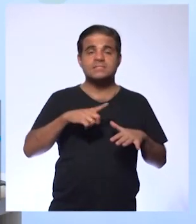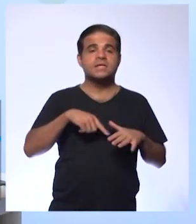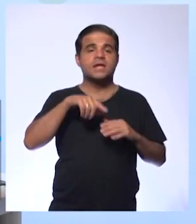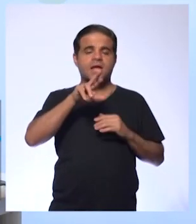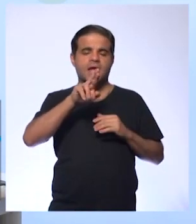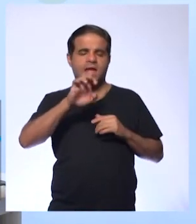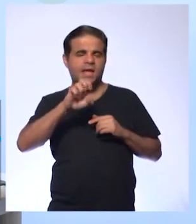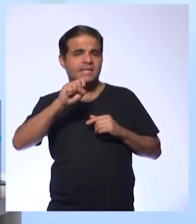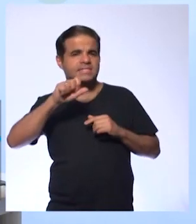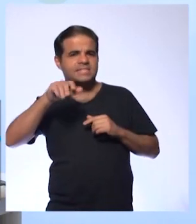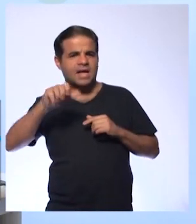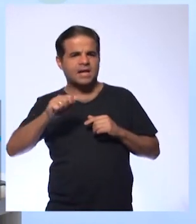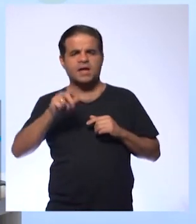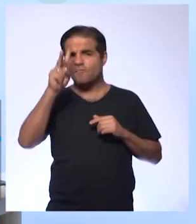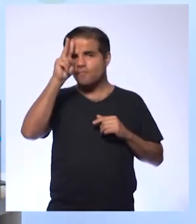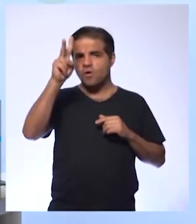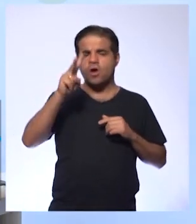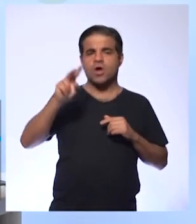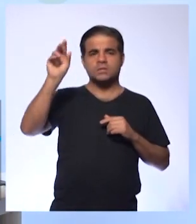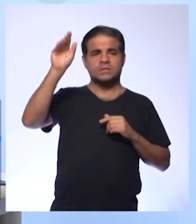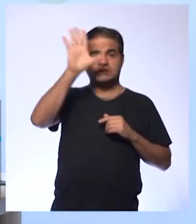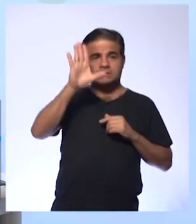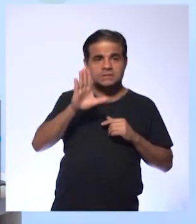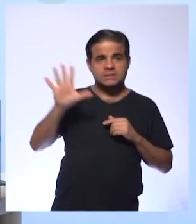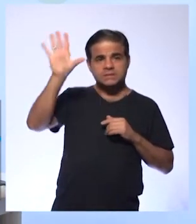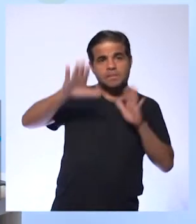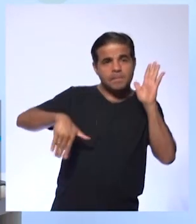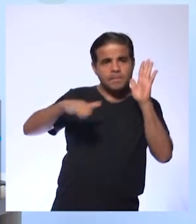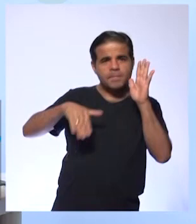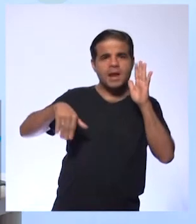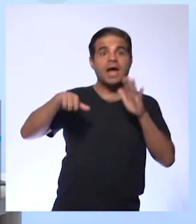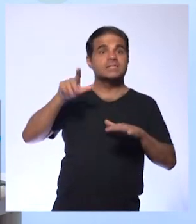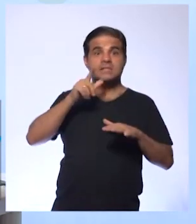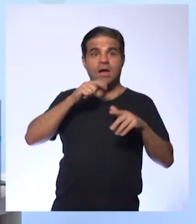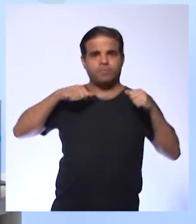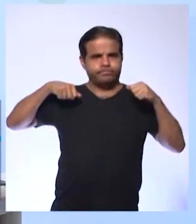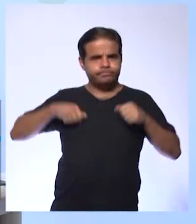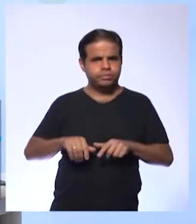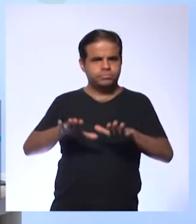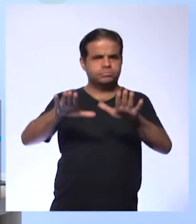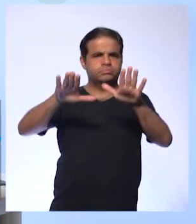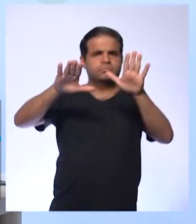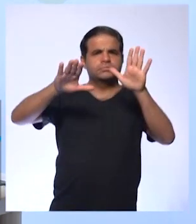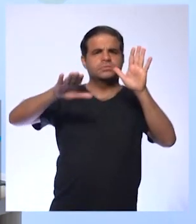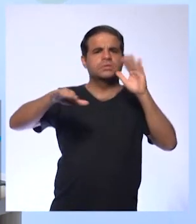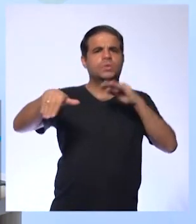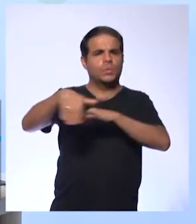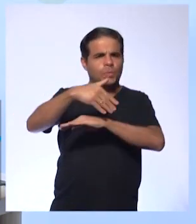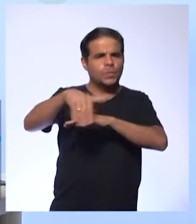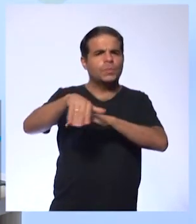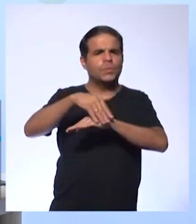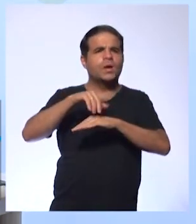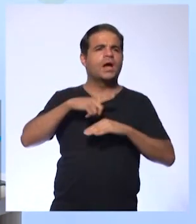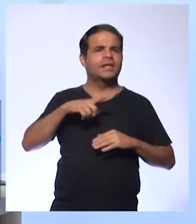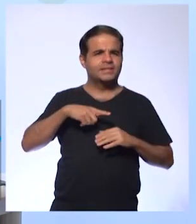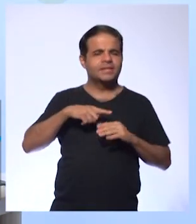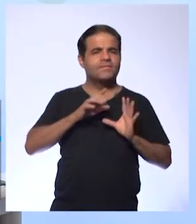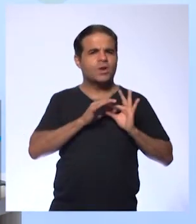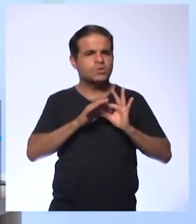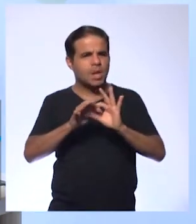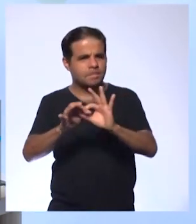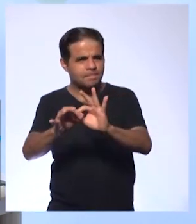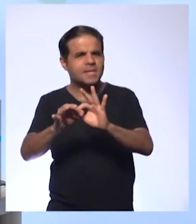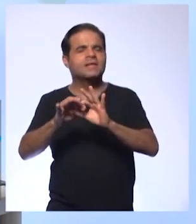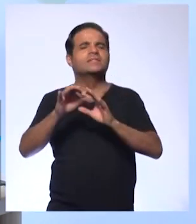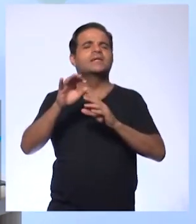no litoral brasileiro, né, e as ondas acabam atingindo até as ruas. Até teve, né, uma ressaca forte nas Olimpíadas do Rio de Janeiro,